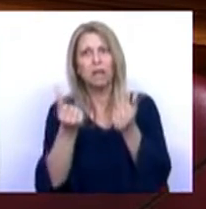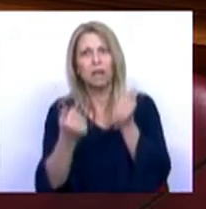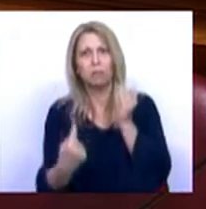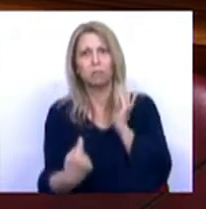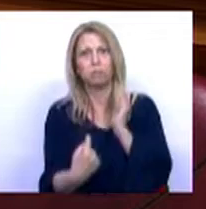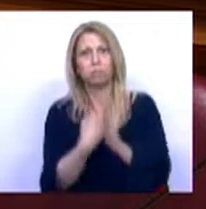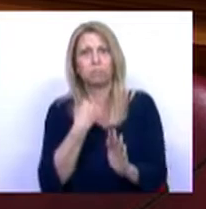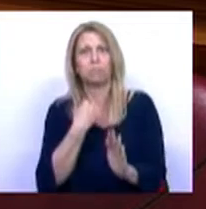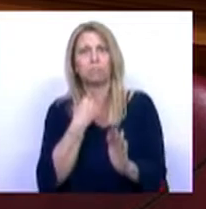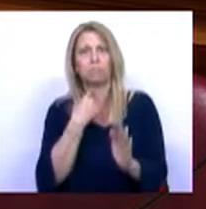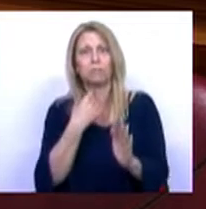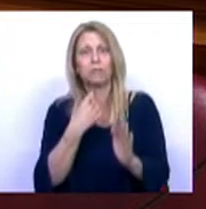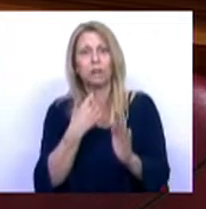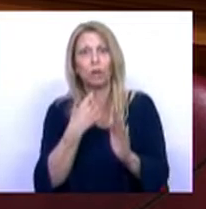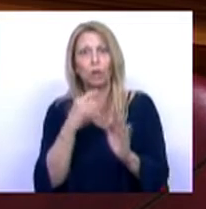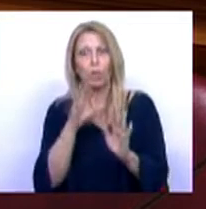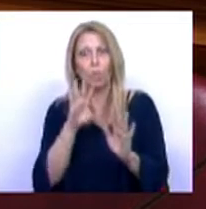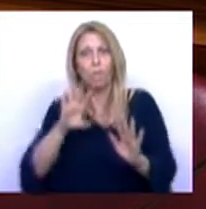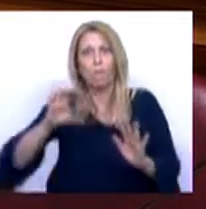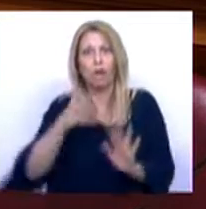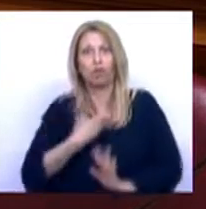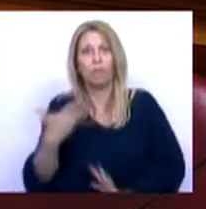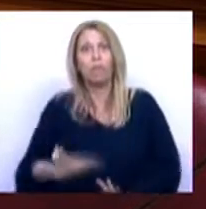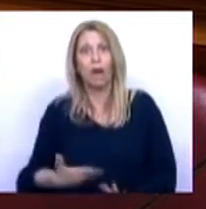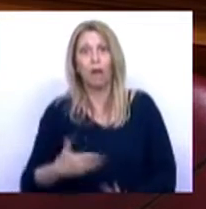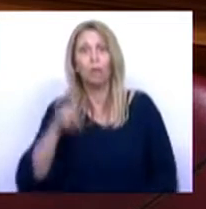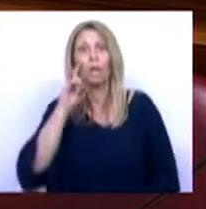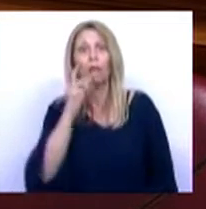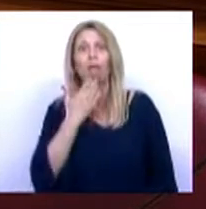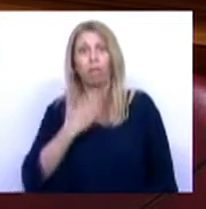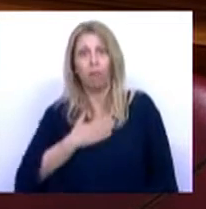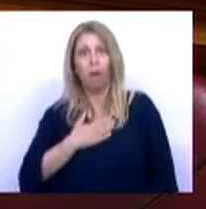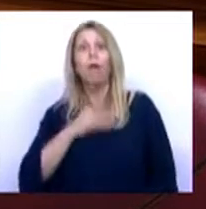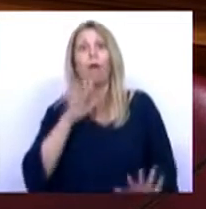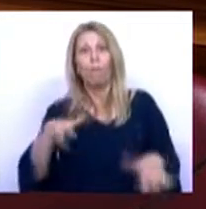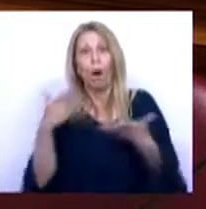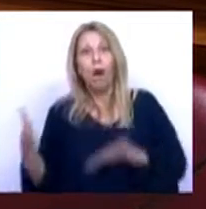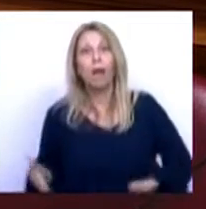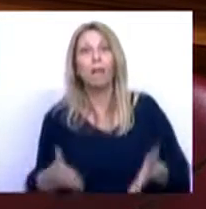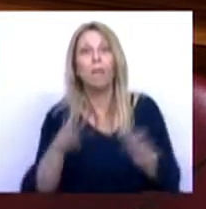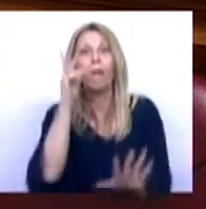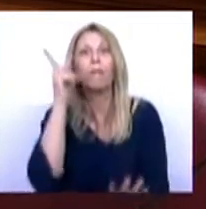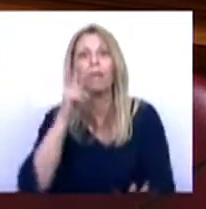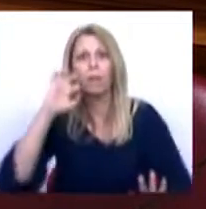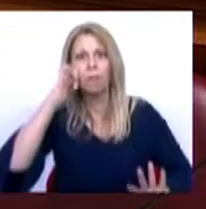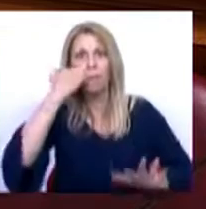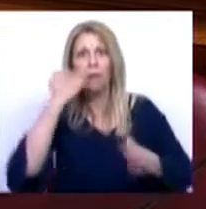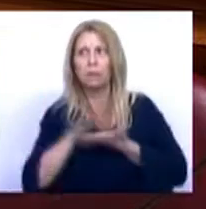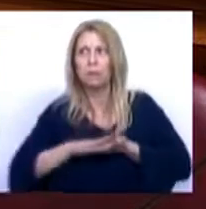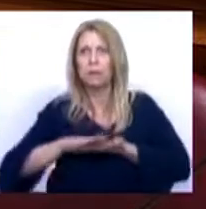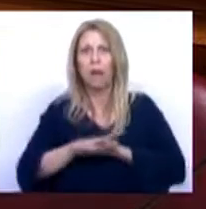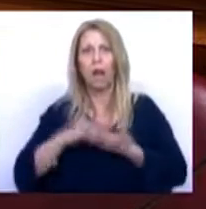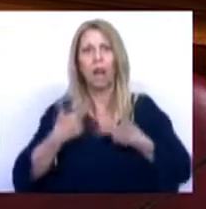que num Estado de Direito nos garante que podemos caminhar pela vida sem sermos atingidos na nossa